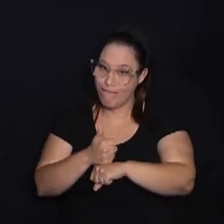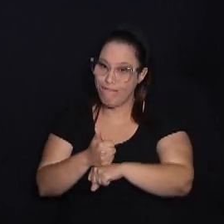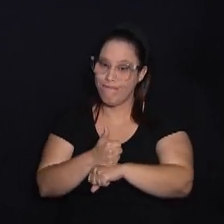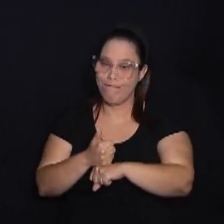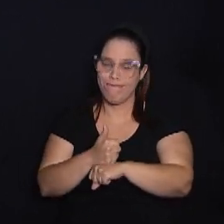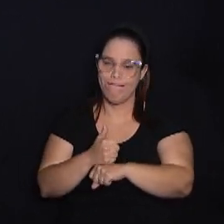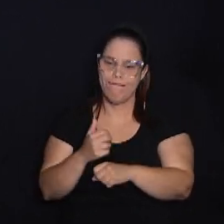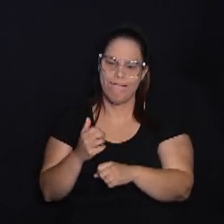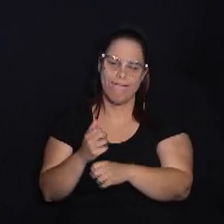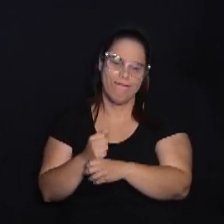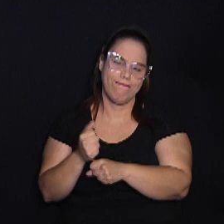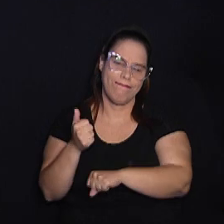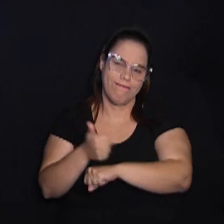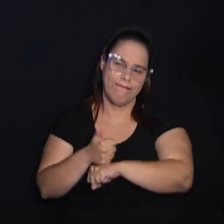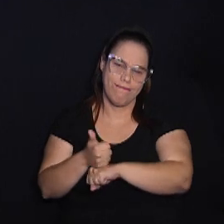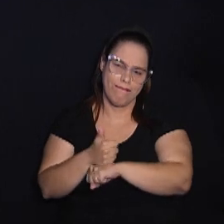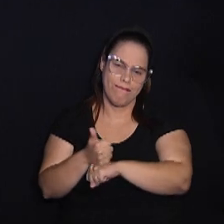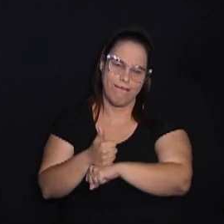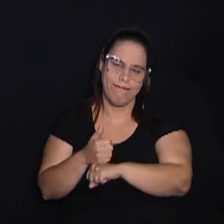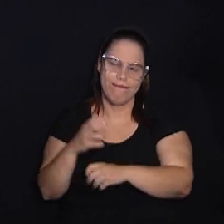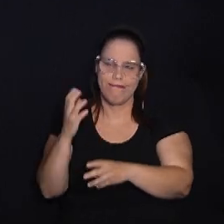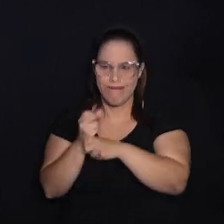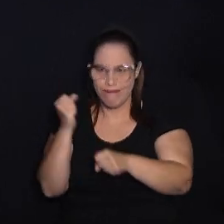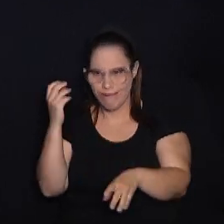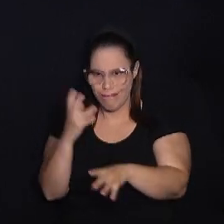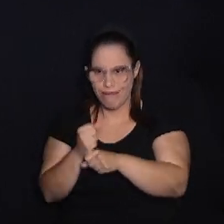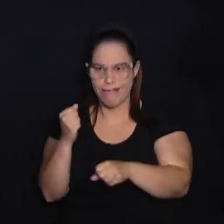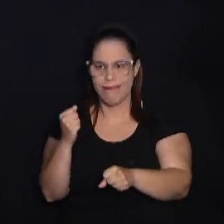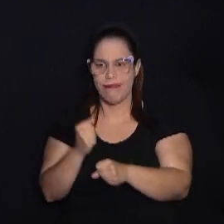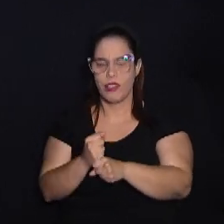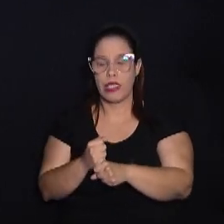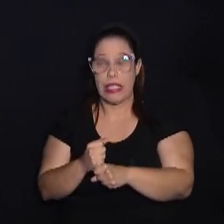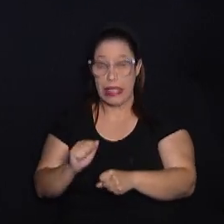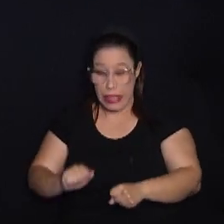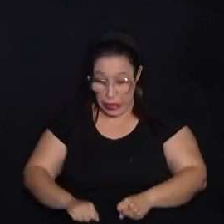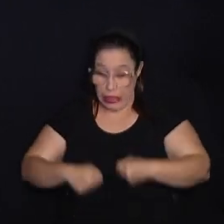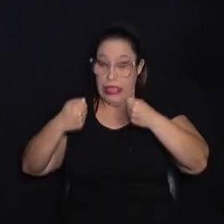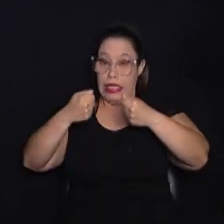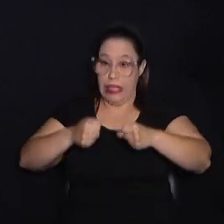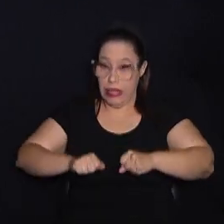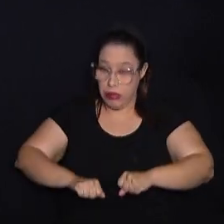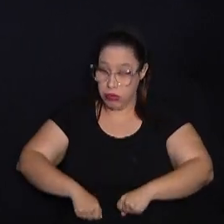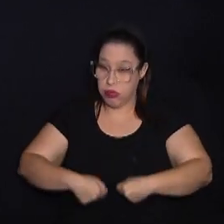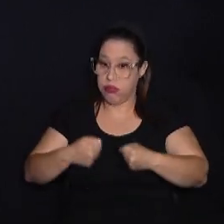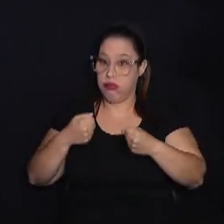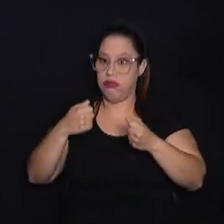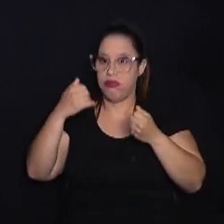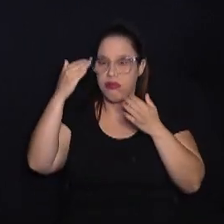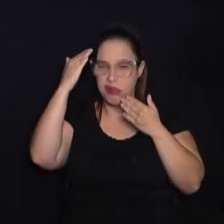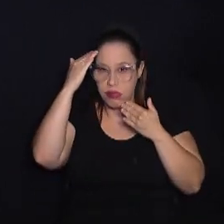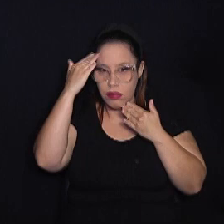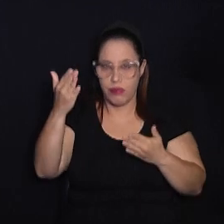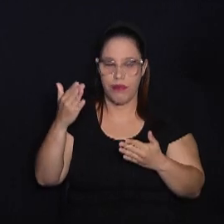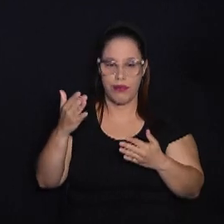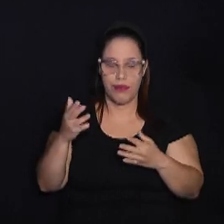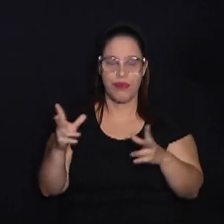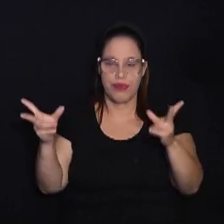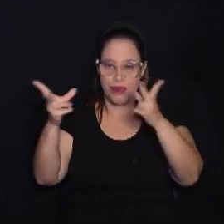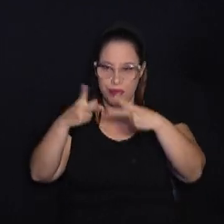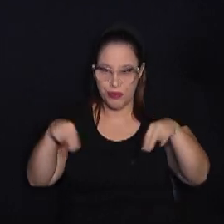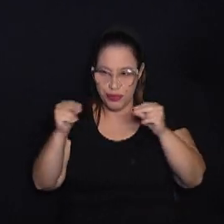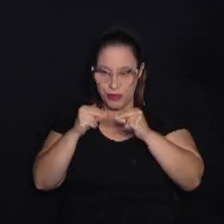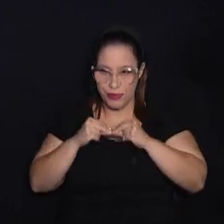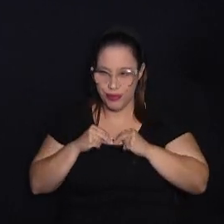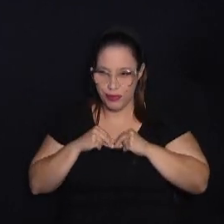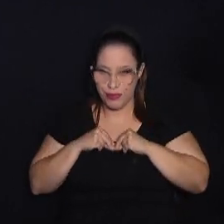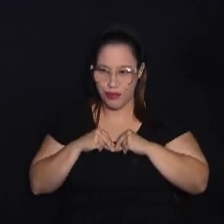classe que tem muita oportunidade, mas é uma classe que tem que dar muito duro. Então, agradeço, porque eu acho que o maior presente que pode trazer para o